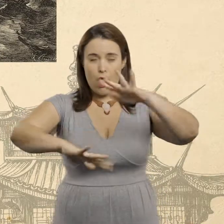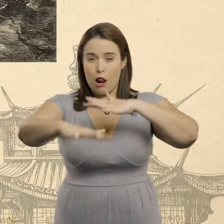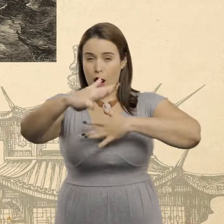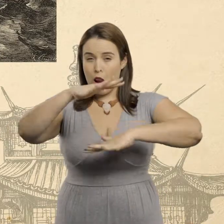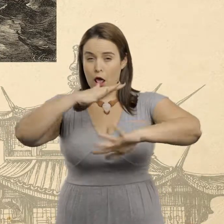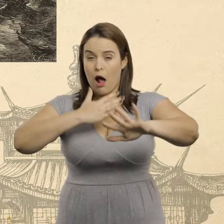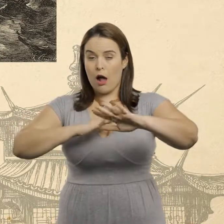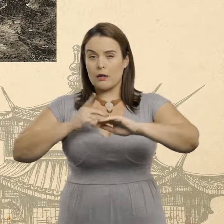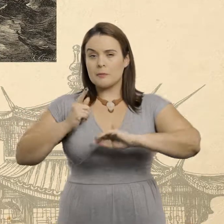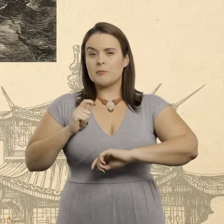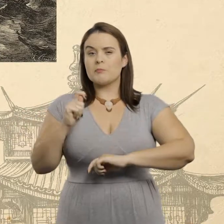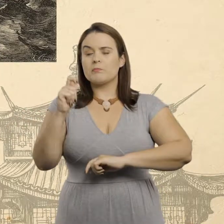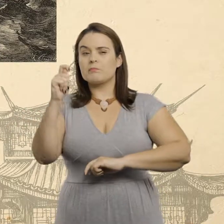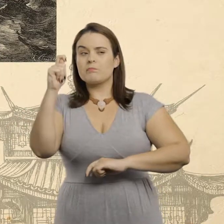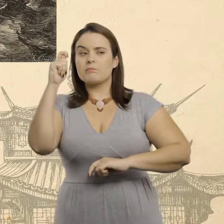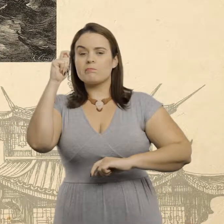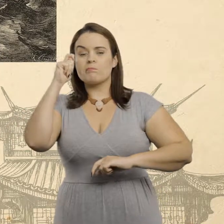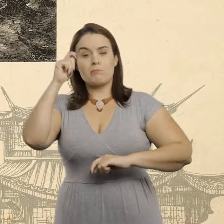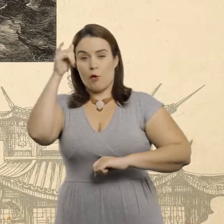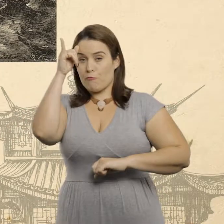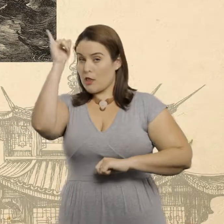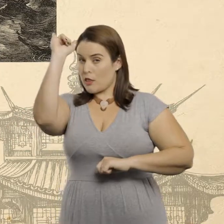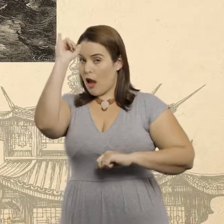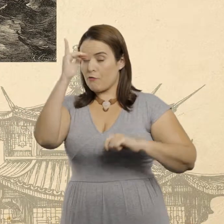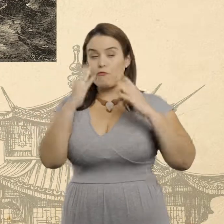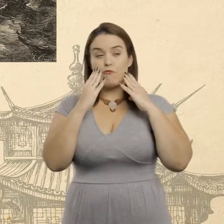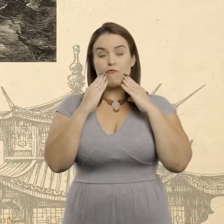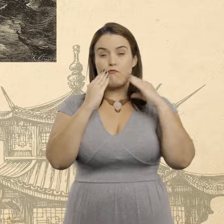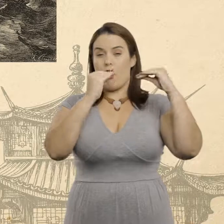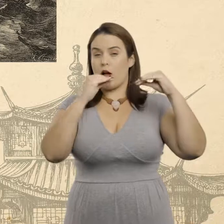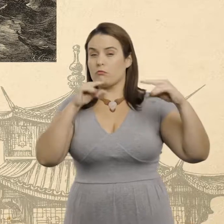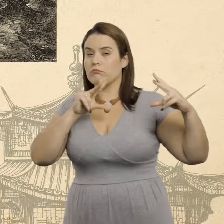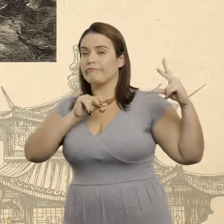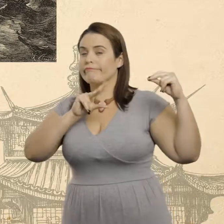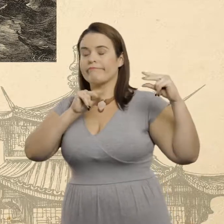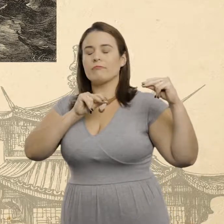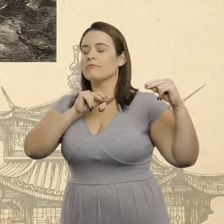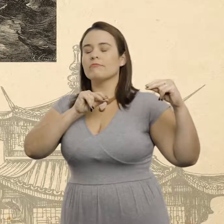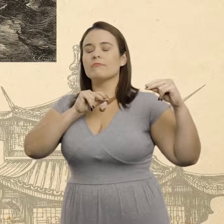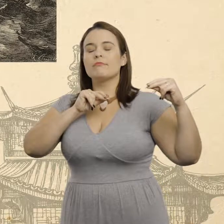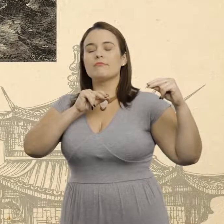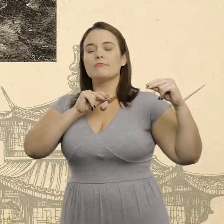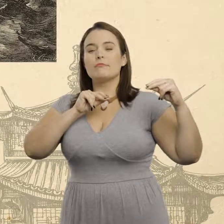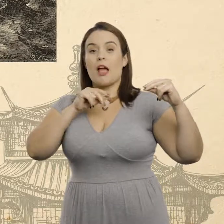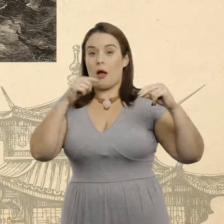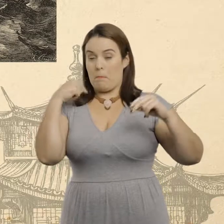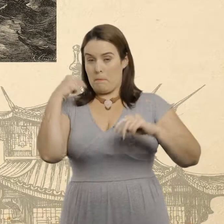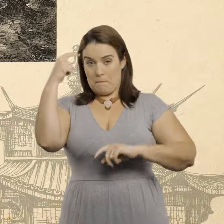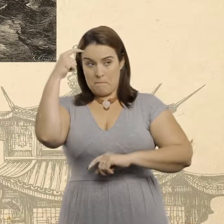estava violento. O detetive Fix evitava conversar com o Sr. Fogg. Ele